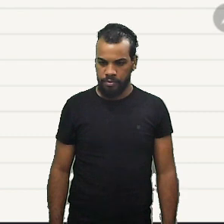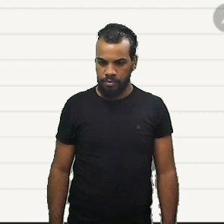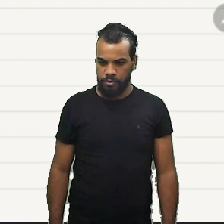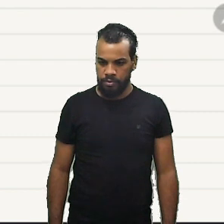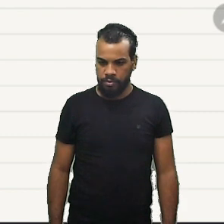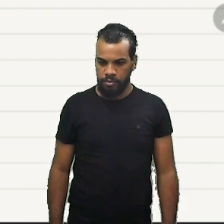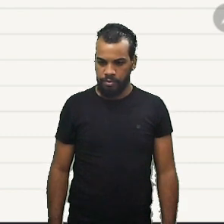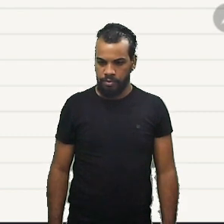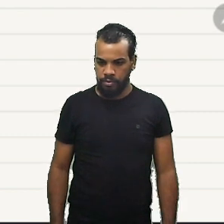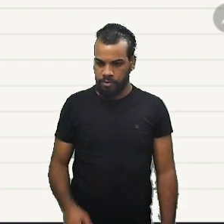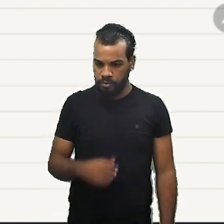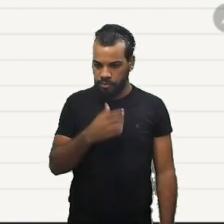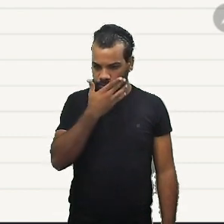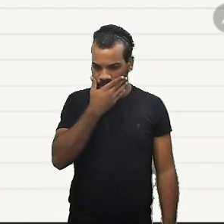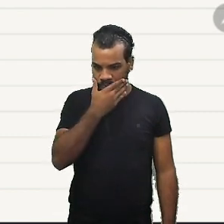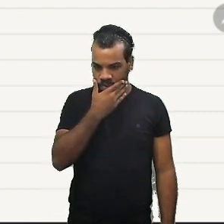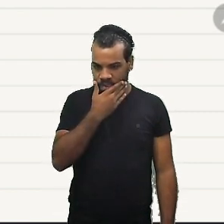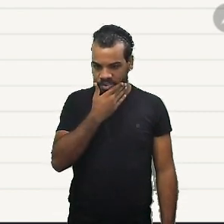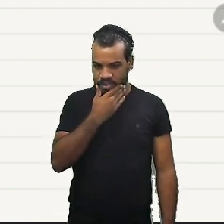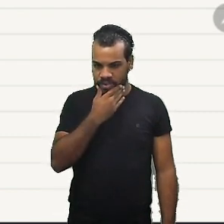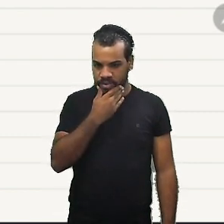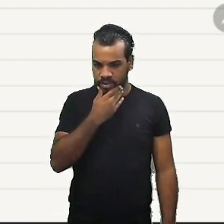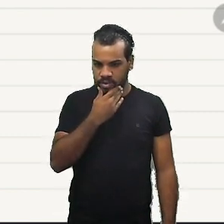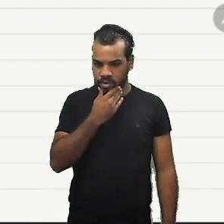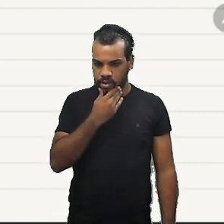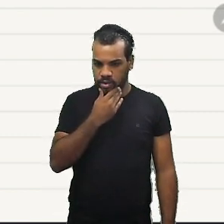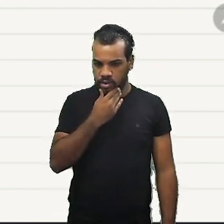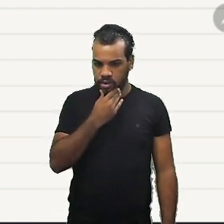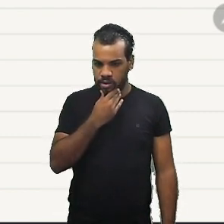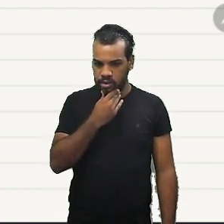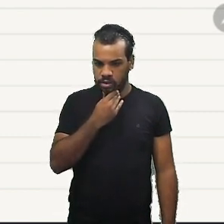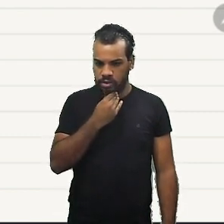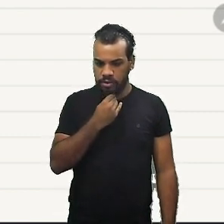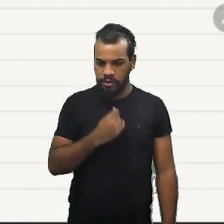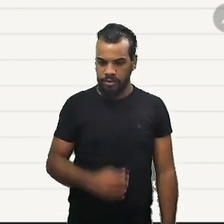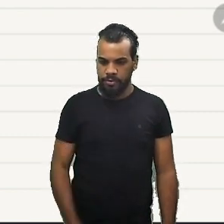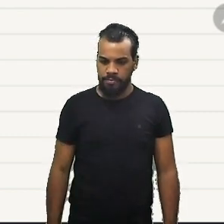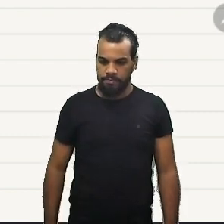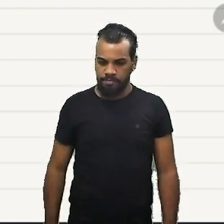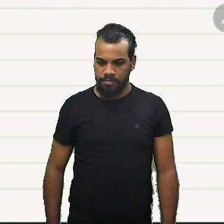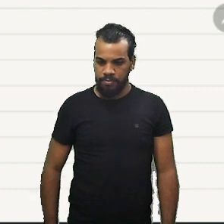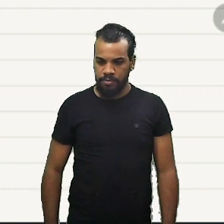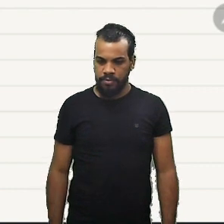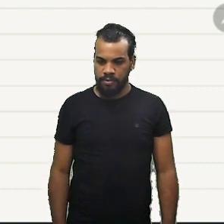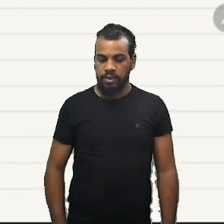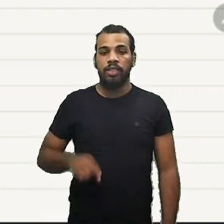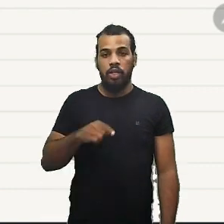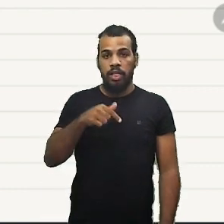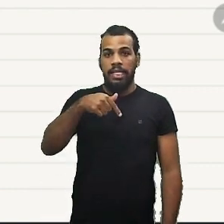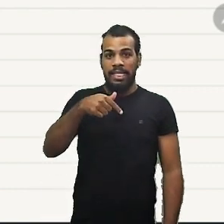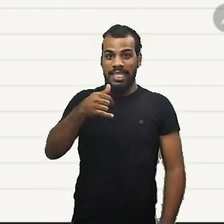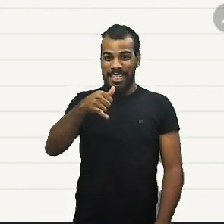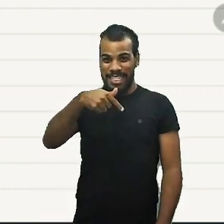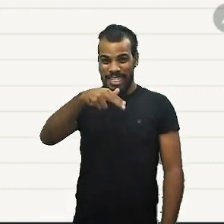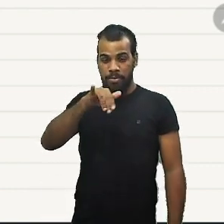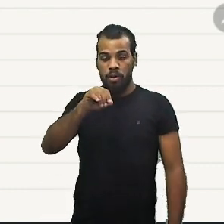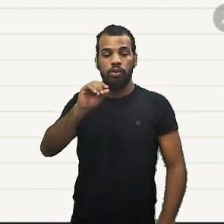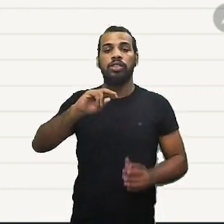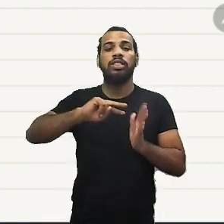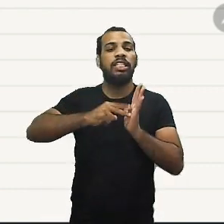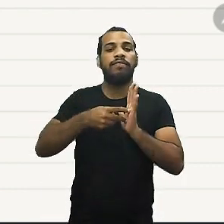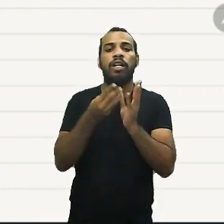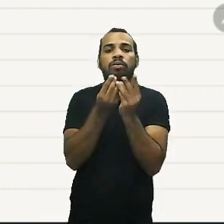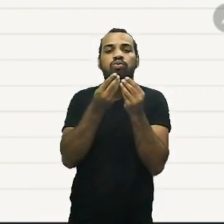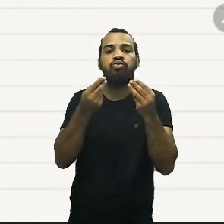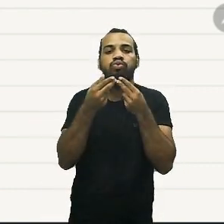Ó, ele significa substância química. Então, qual é a ideia? Ó, e eu tenho esse sufixo